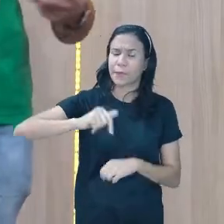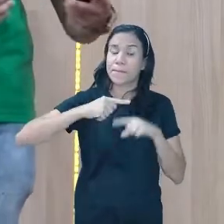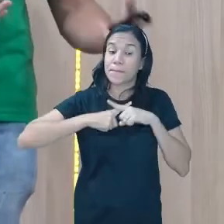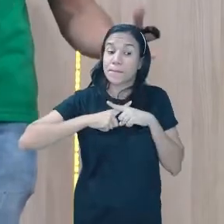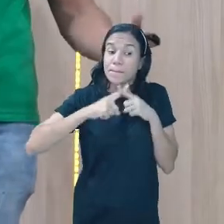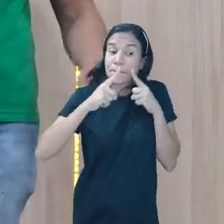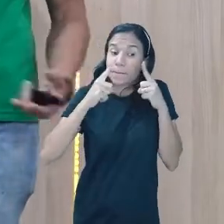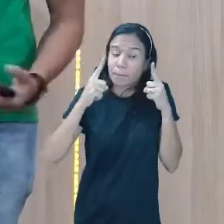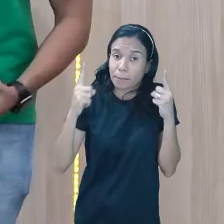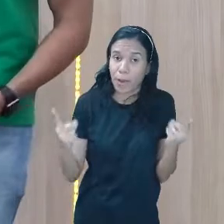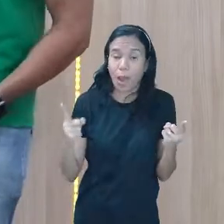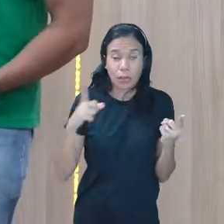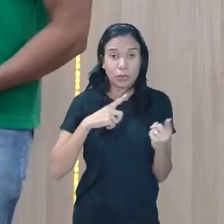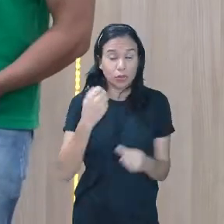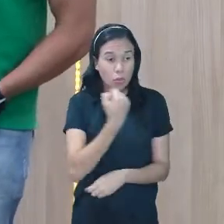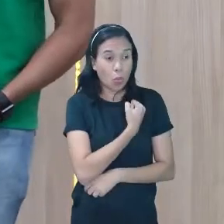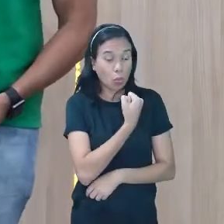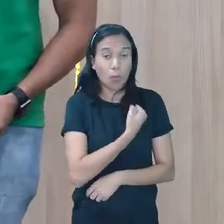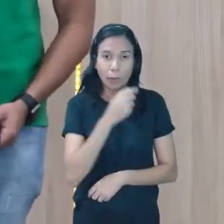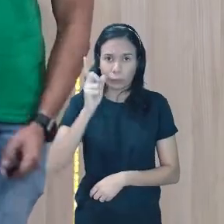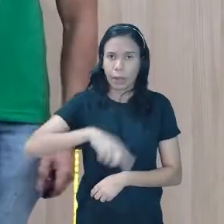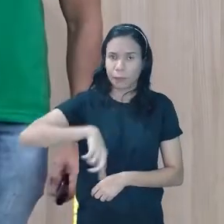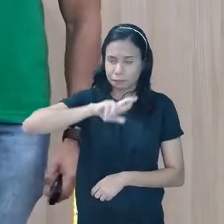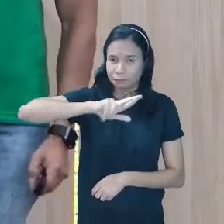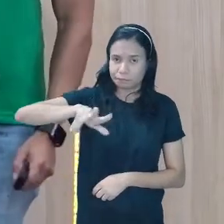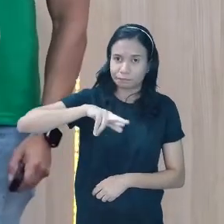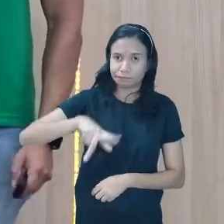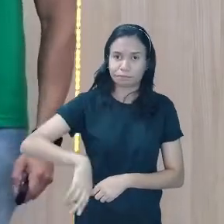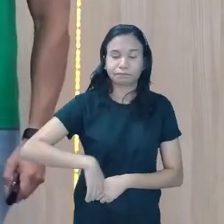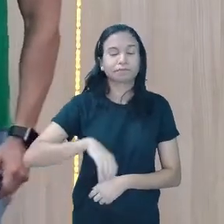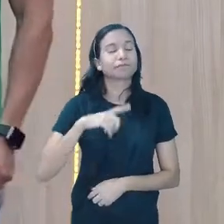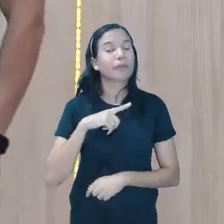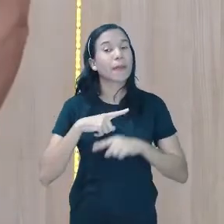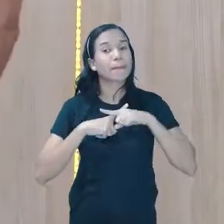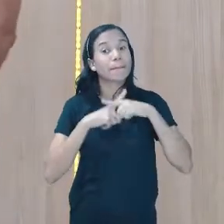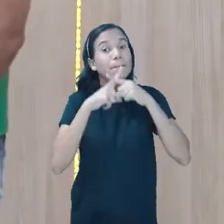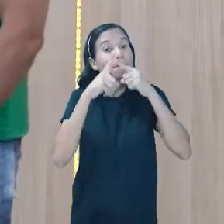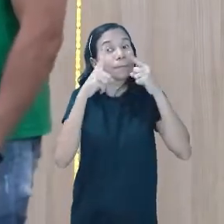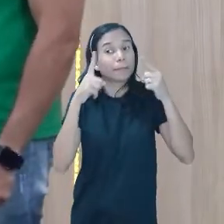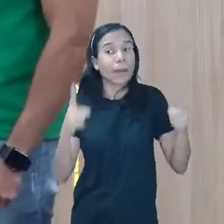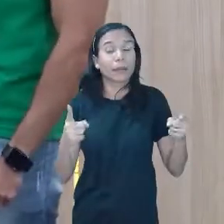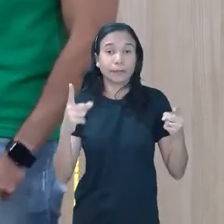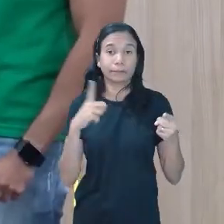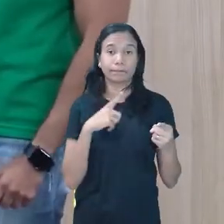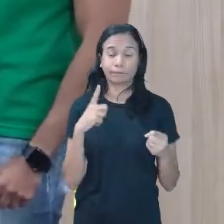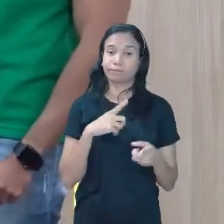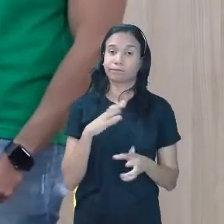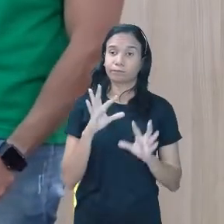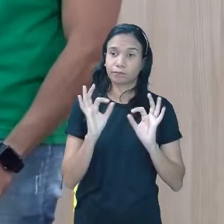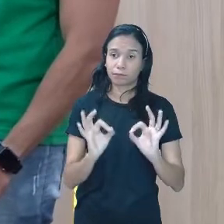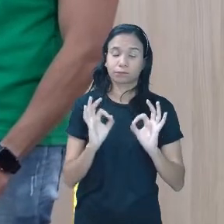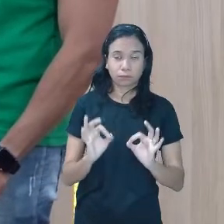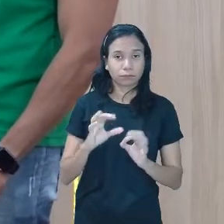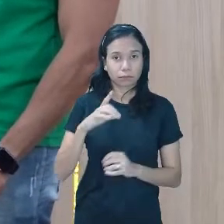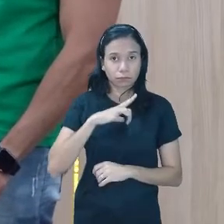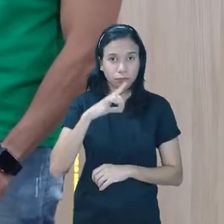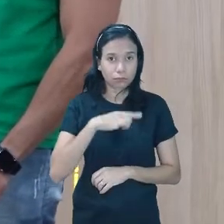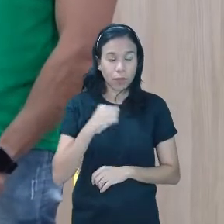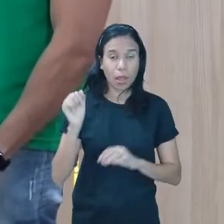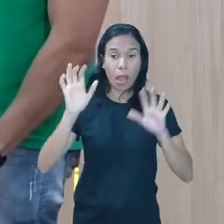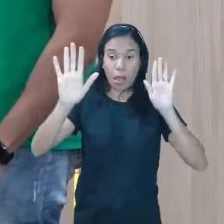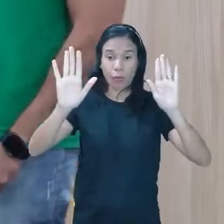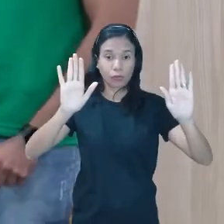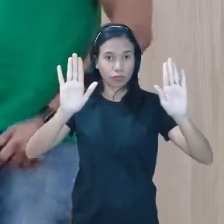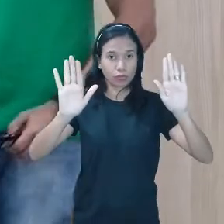razões diferentes, né? Os números que estão aí são números diferentes, mas, certo? Essas